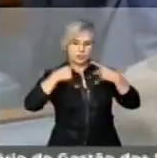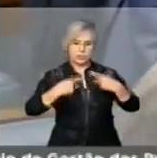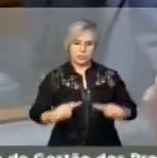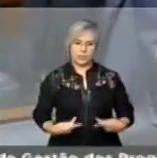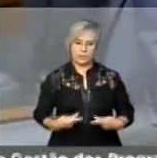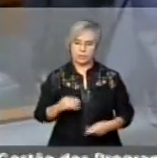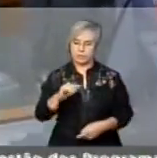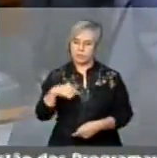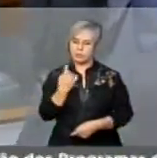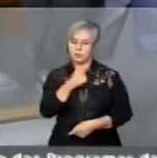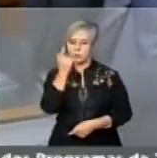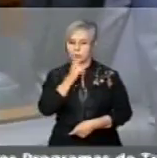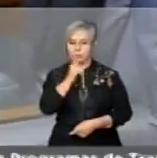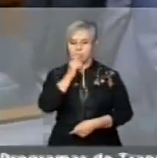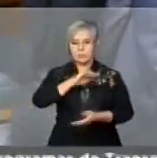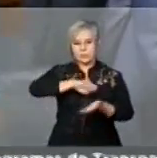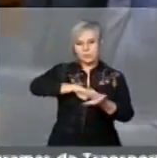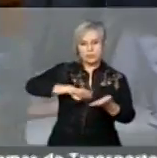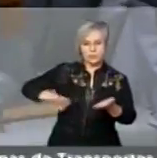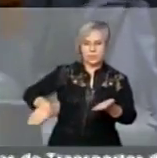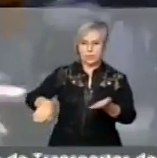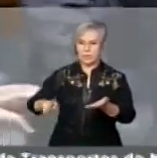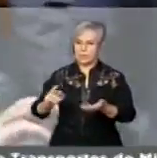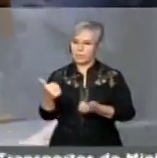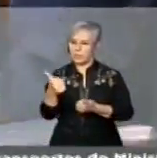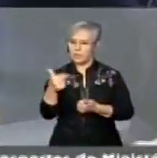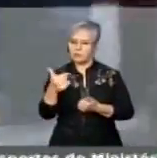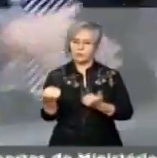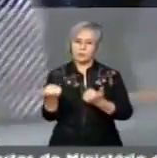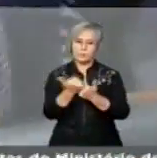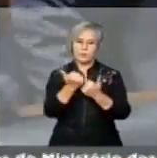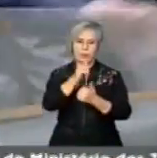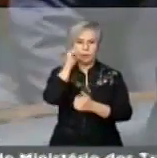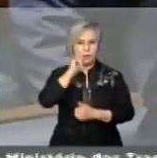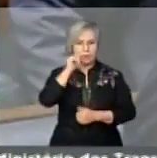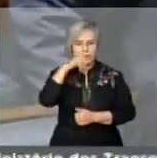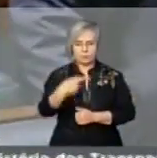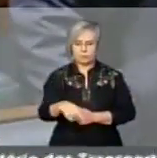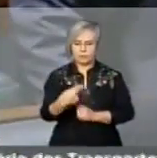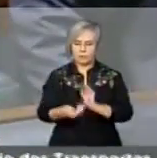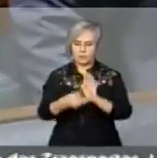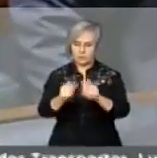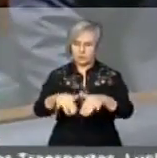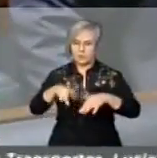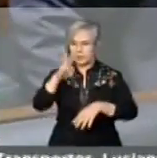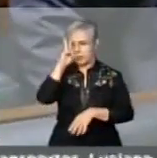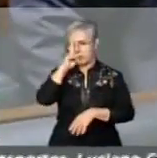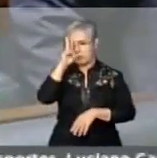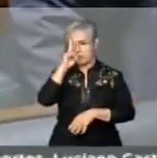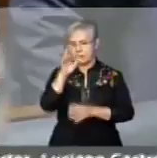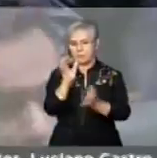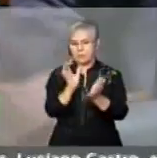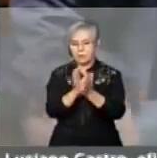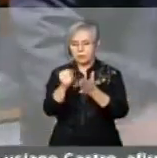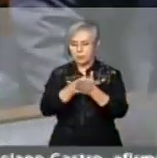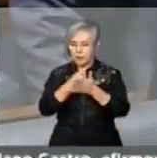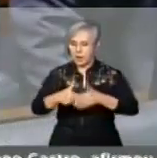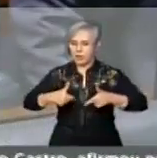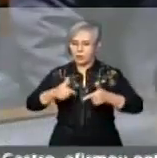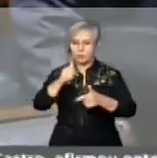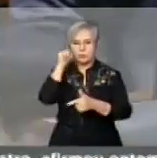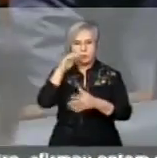nós eliminarmos a subrepresentação das mulheres no parlamento. Lembrando a luta das sufragistas e ao mesmo